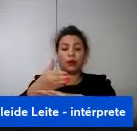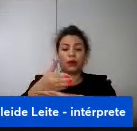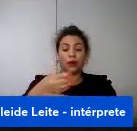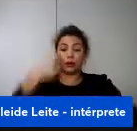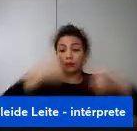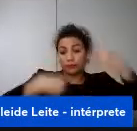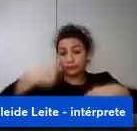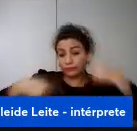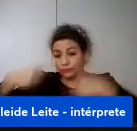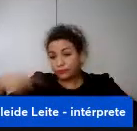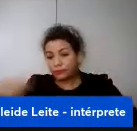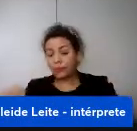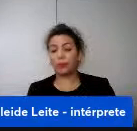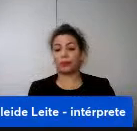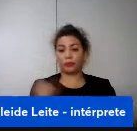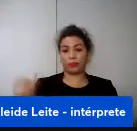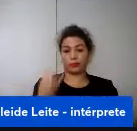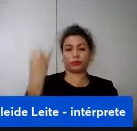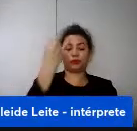tão rica, né?